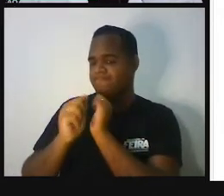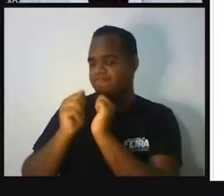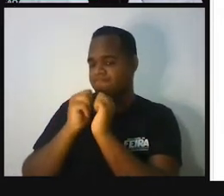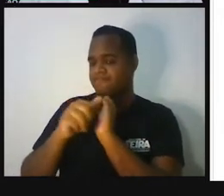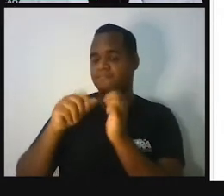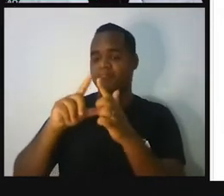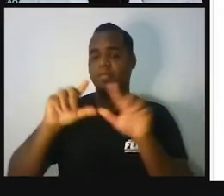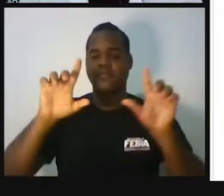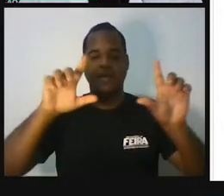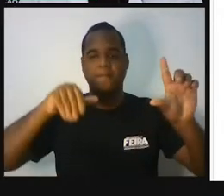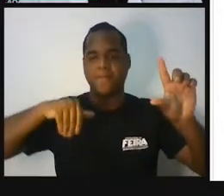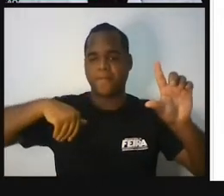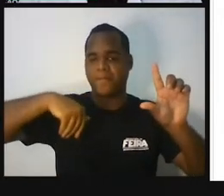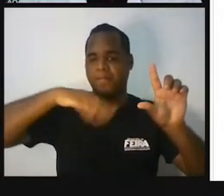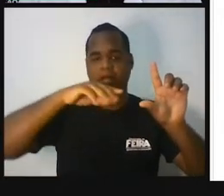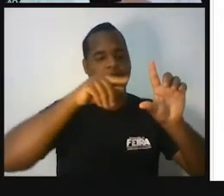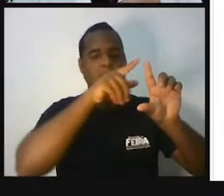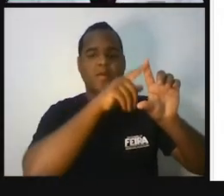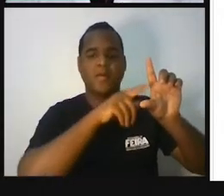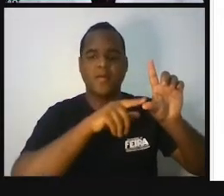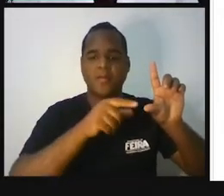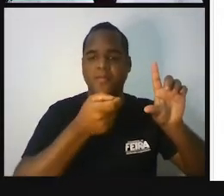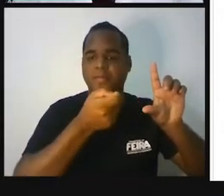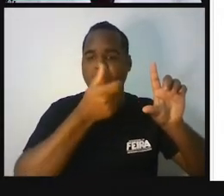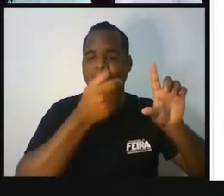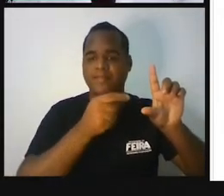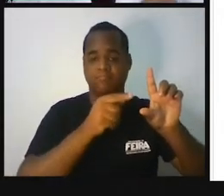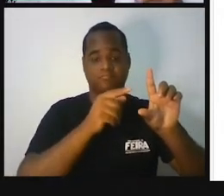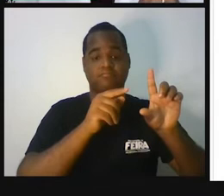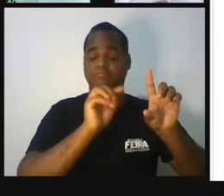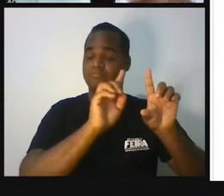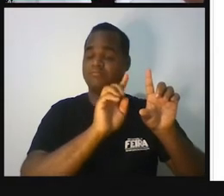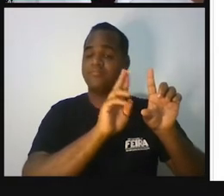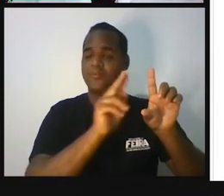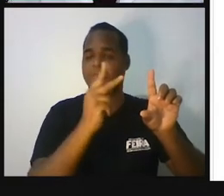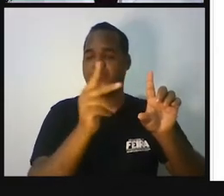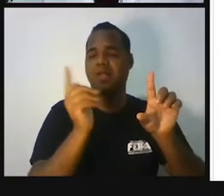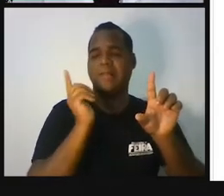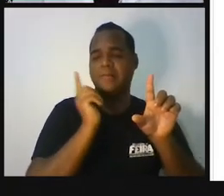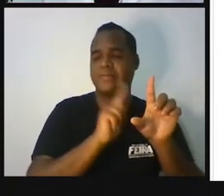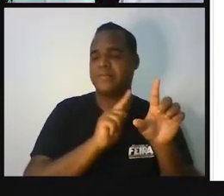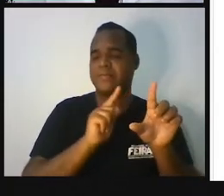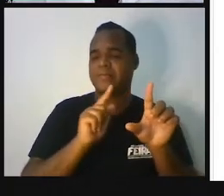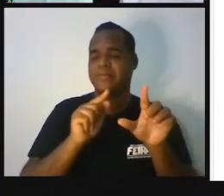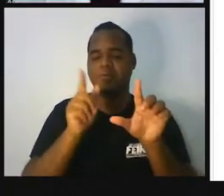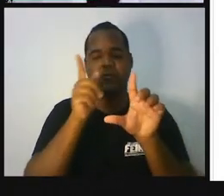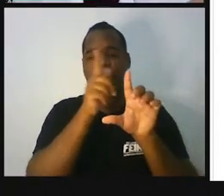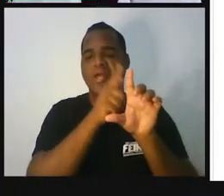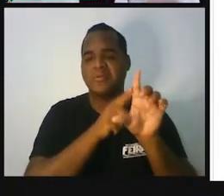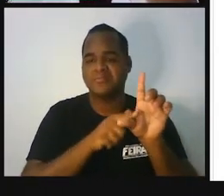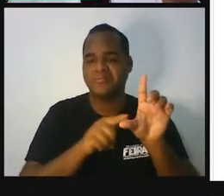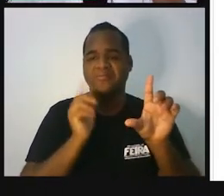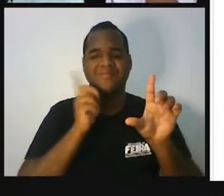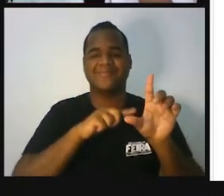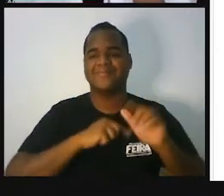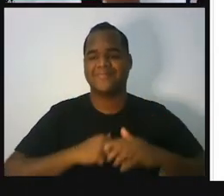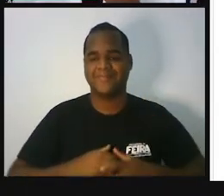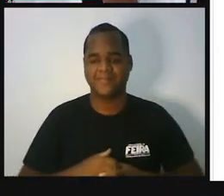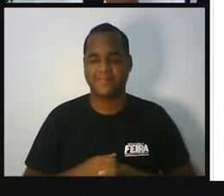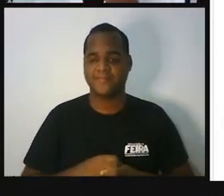passa por aquele espaço ali na quina a gente fala que jogador colocou a bola no ângulo